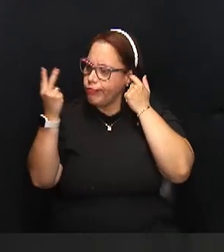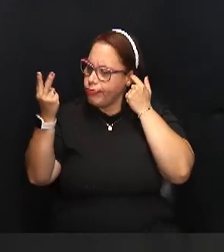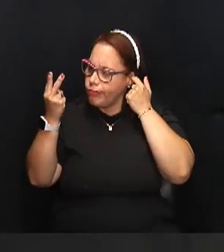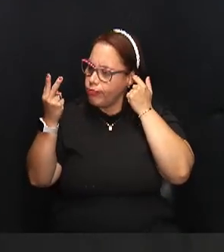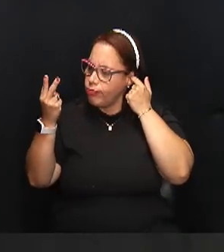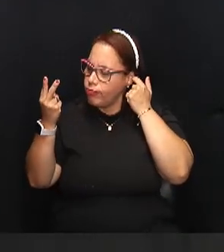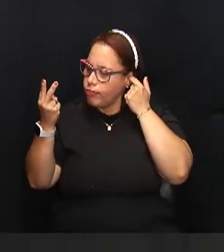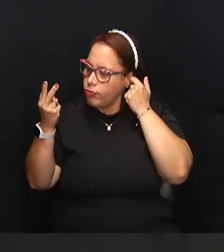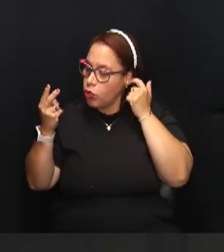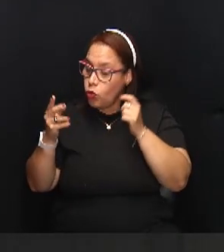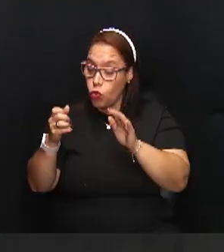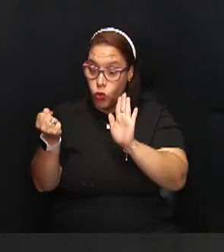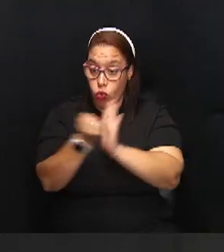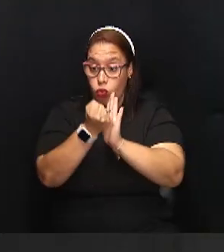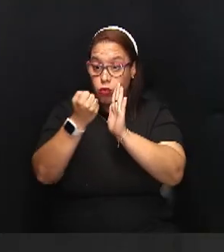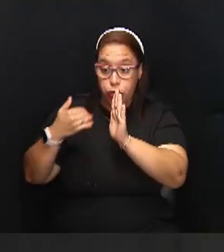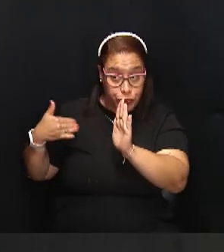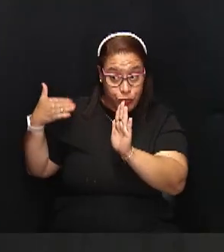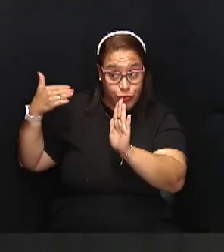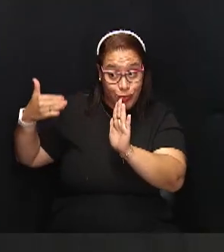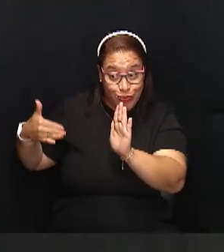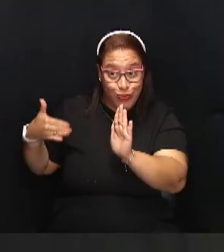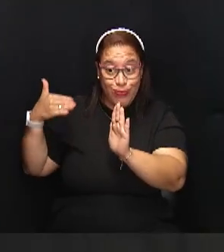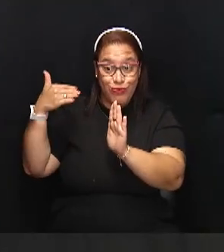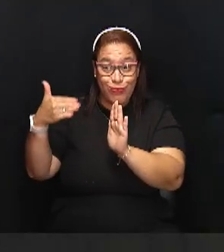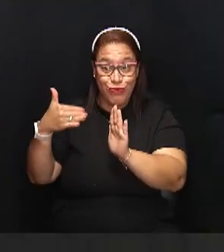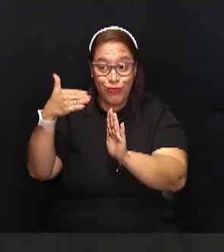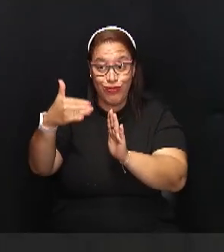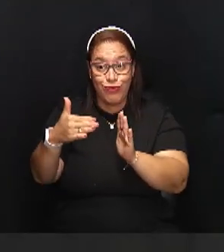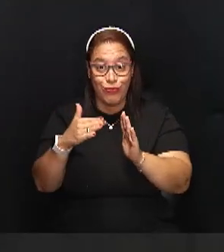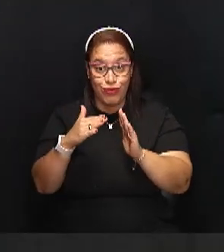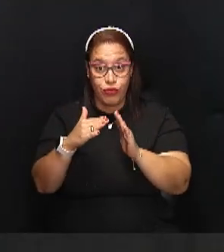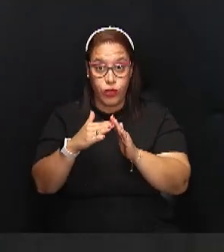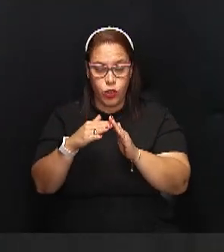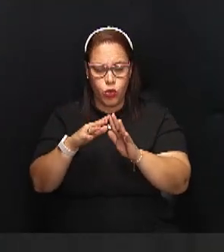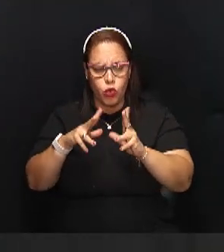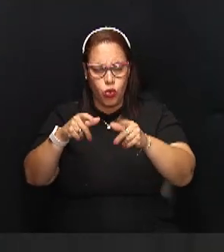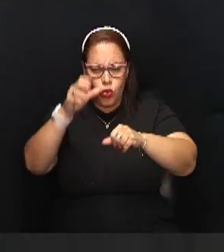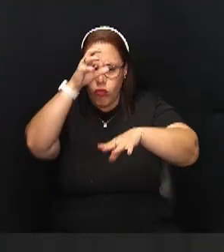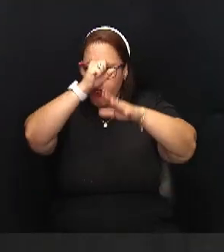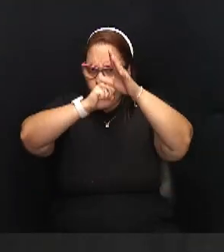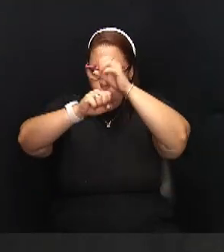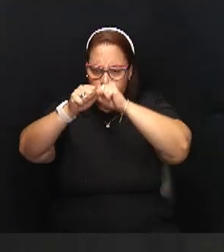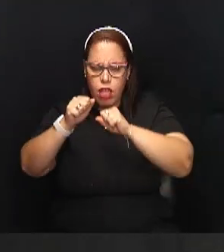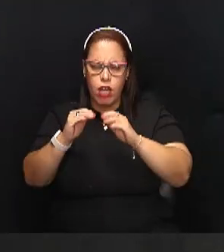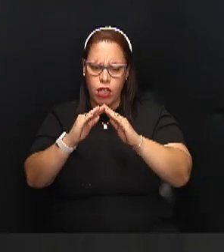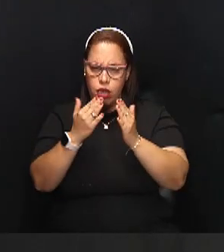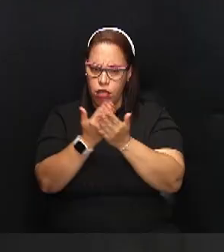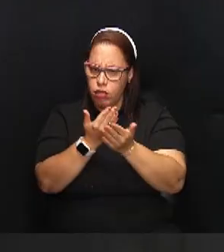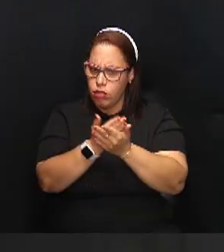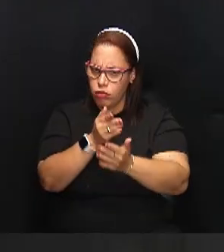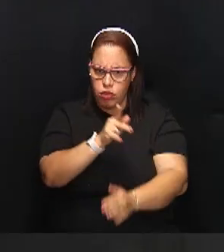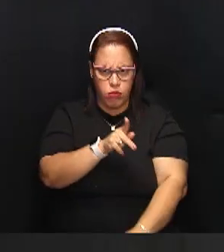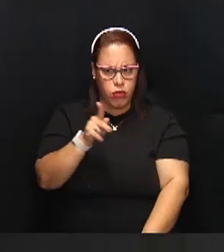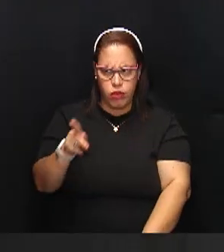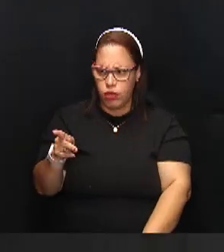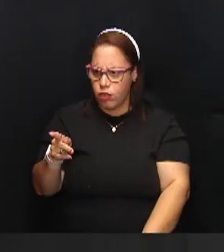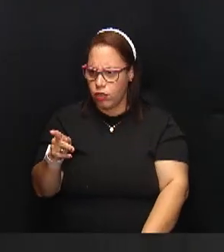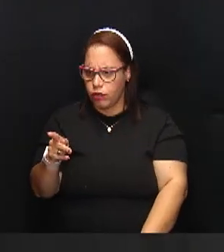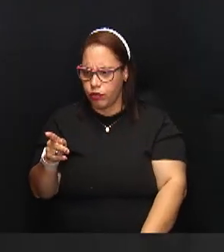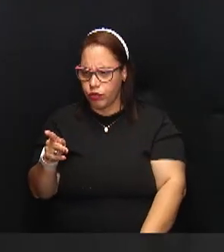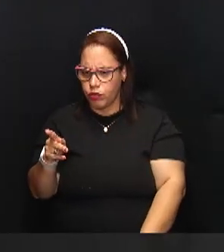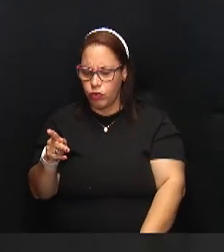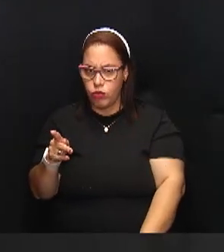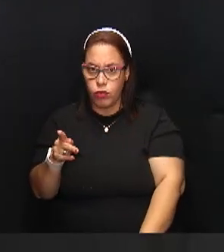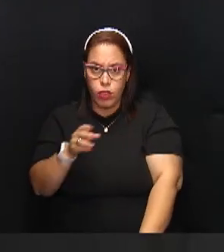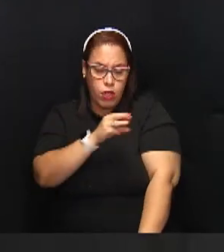princípios, todo o legado que você trouxe de casa, né, e tudo que você aprendeu na escola. Eu tive professoras de primário,